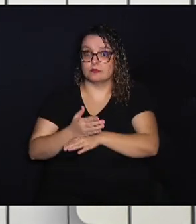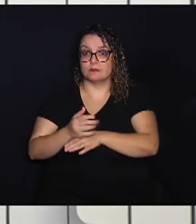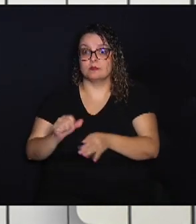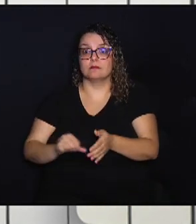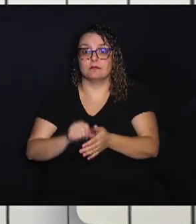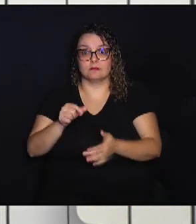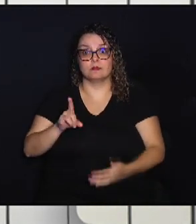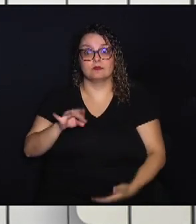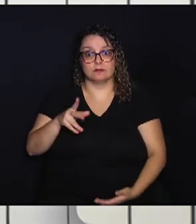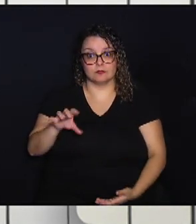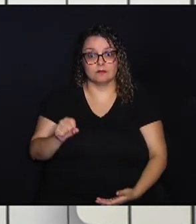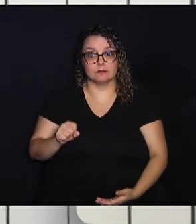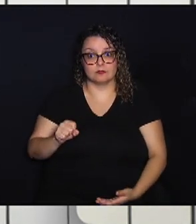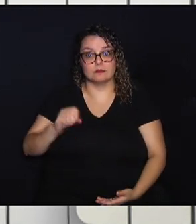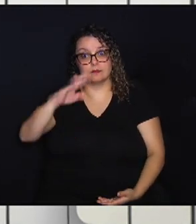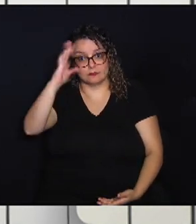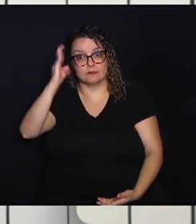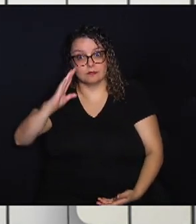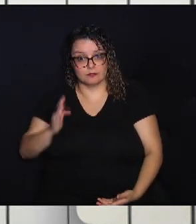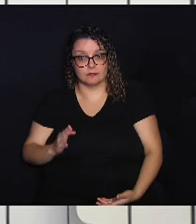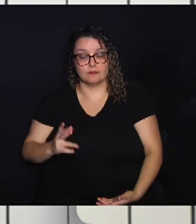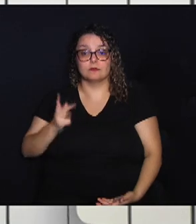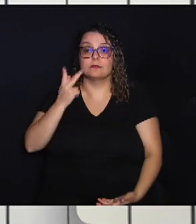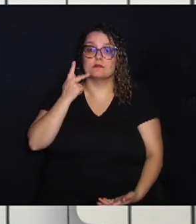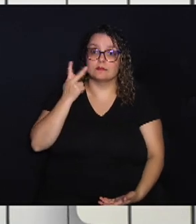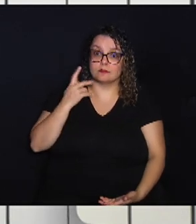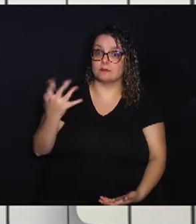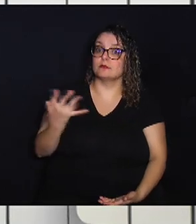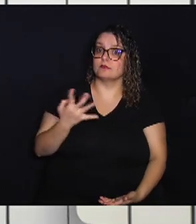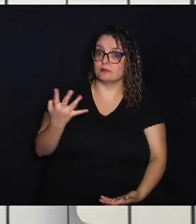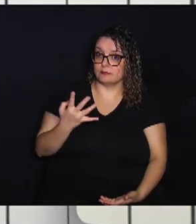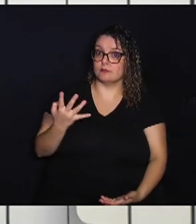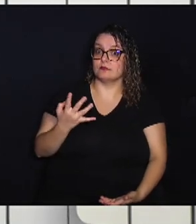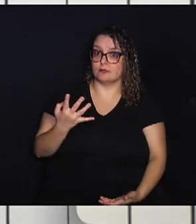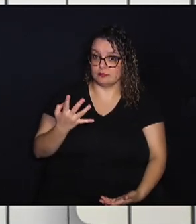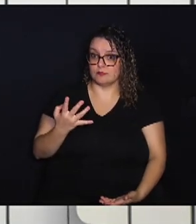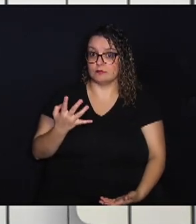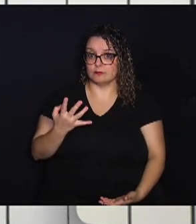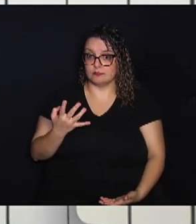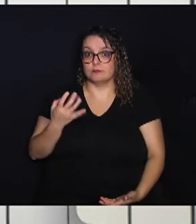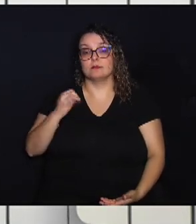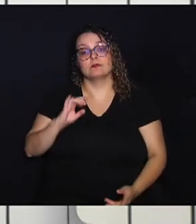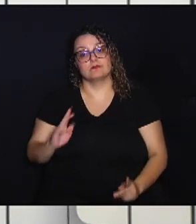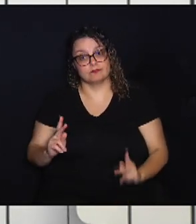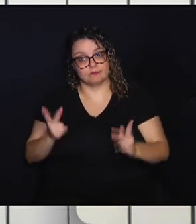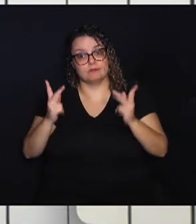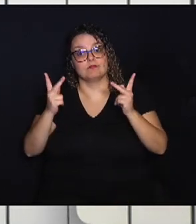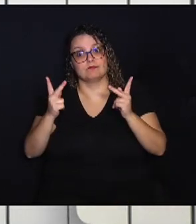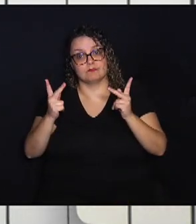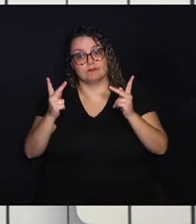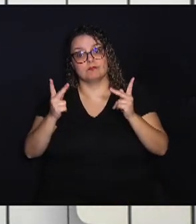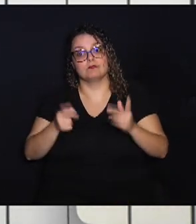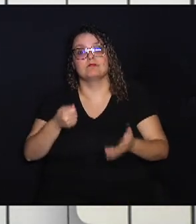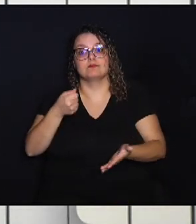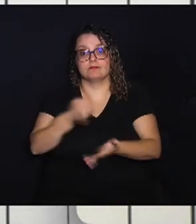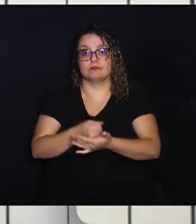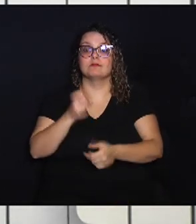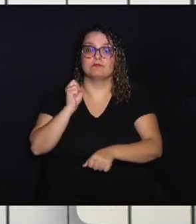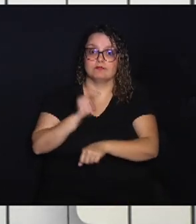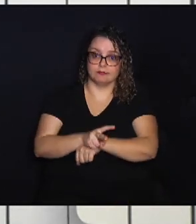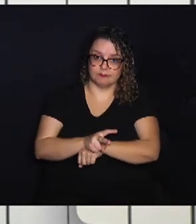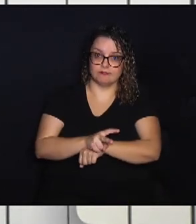do futebol brasileiro. A equipe cearense está na 4ª colocação e, se vencer, já garante uma vaga